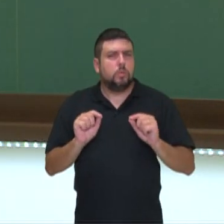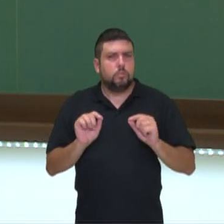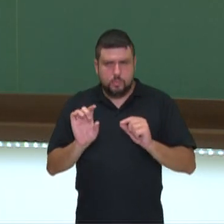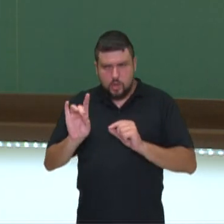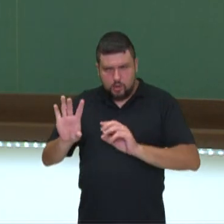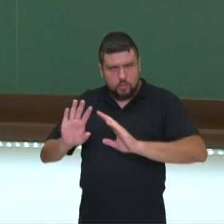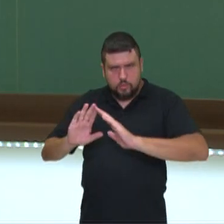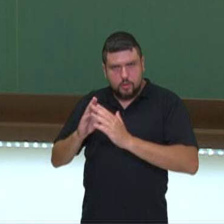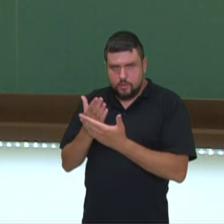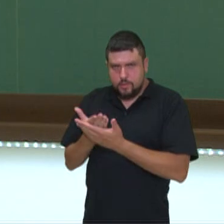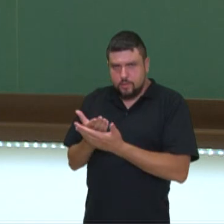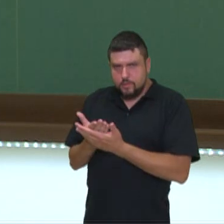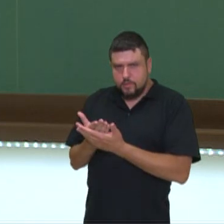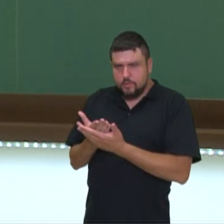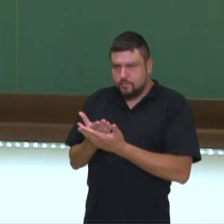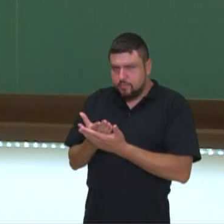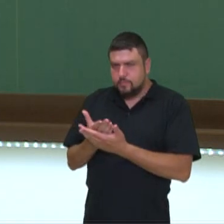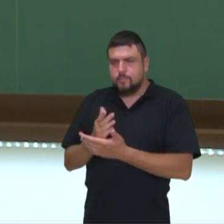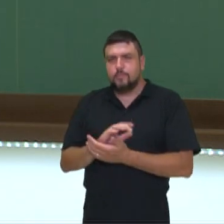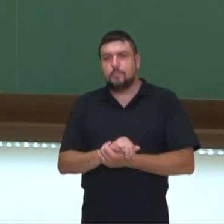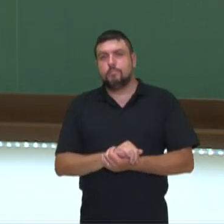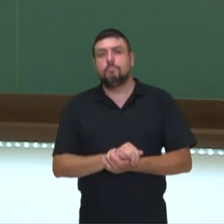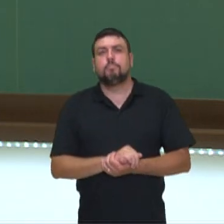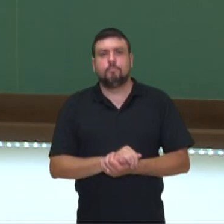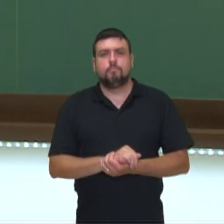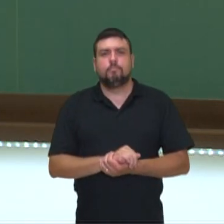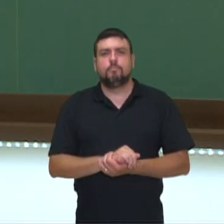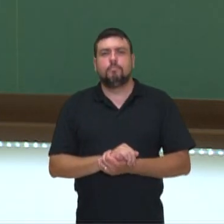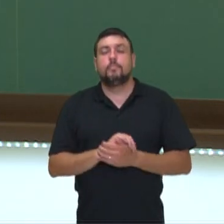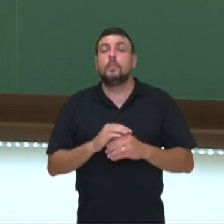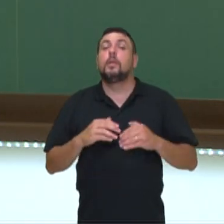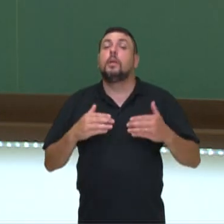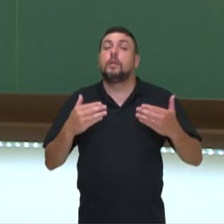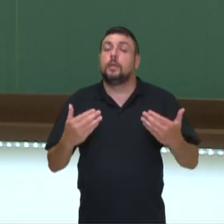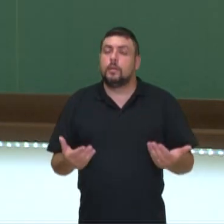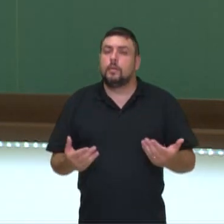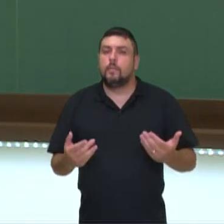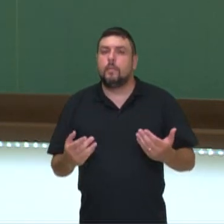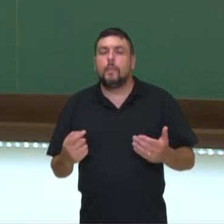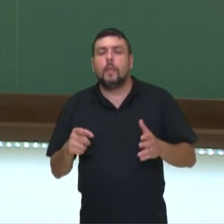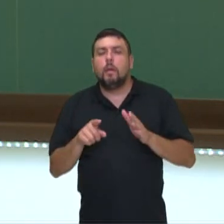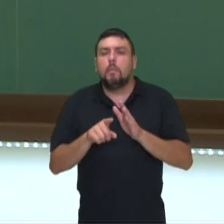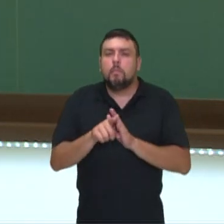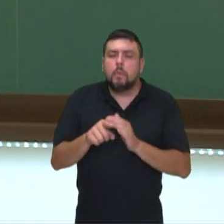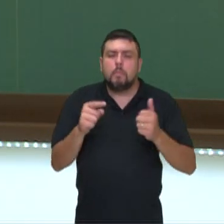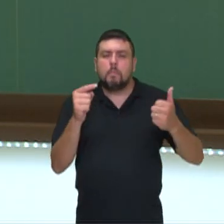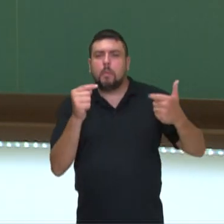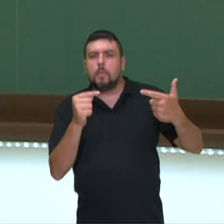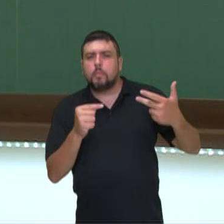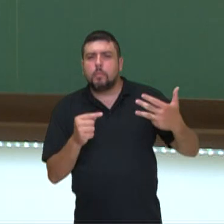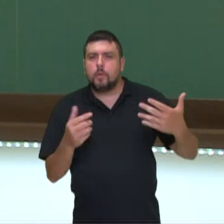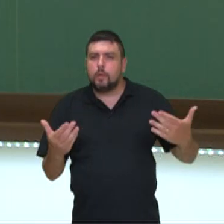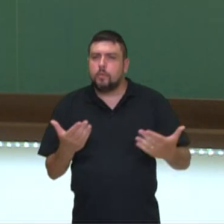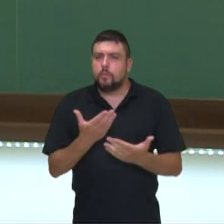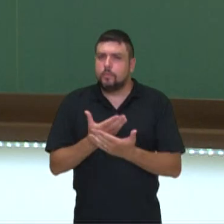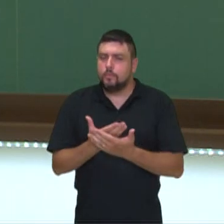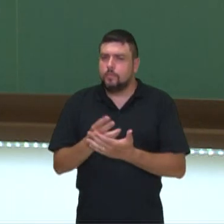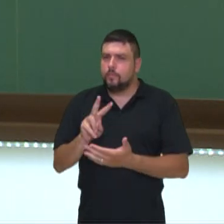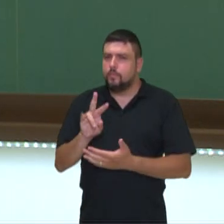escola que nós temos o lúdico? Então, todas essas questões nós vamos ver hoje. Então, vamos lá.